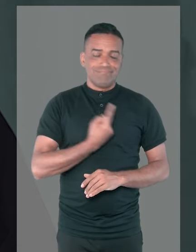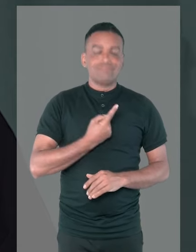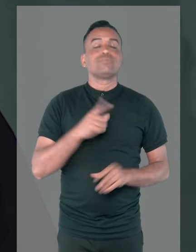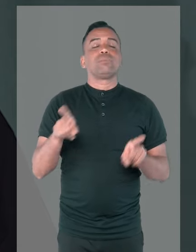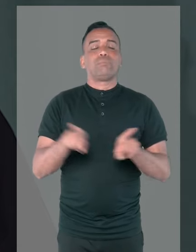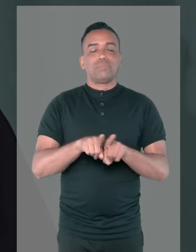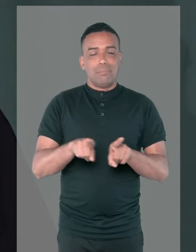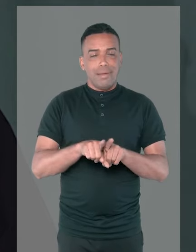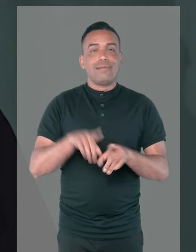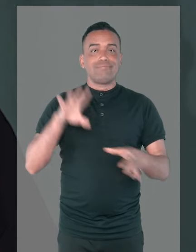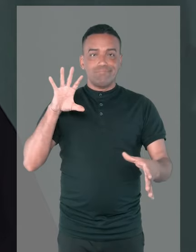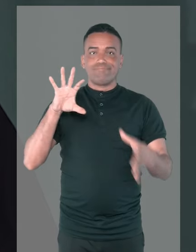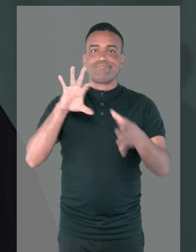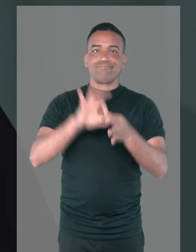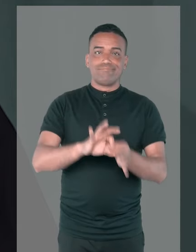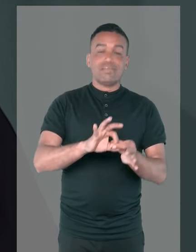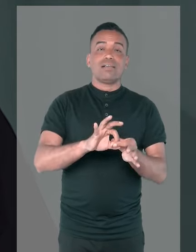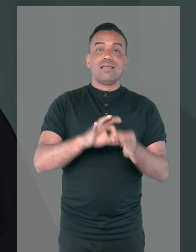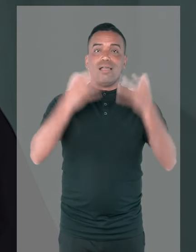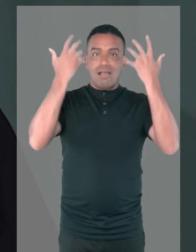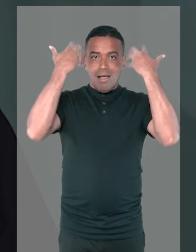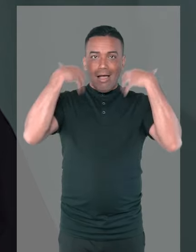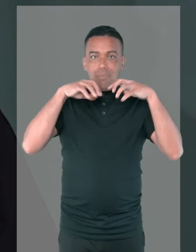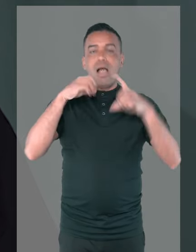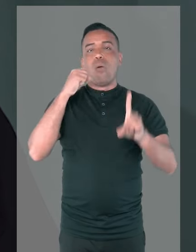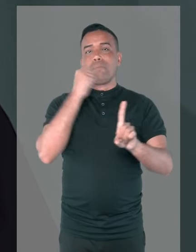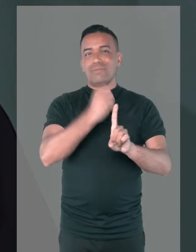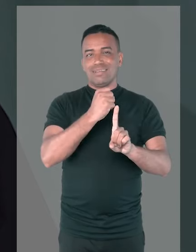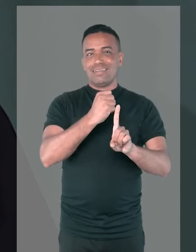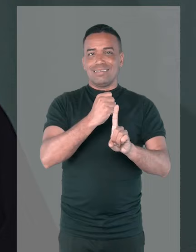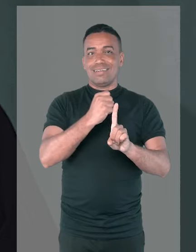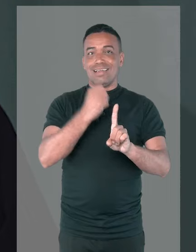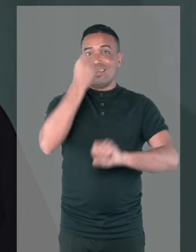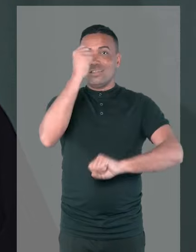mercado do abate industrial, né?